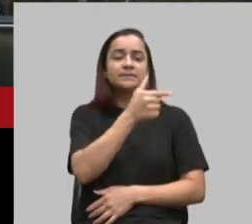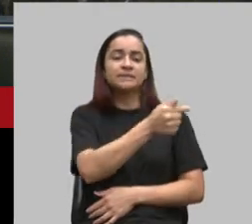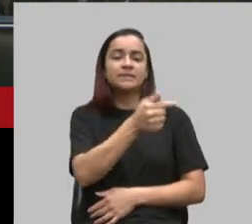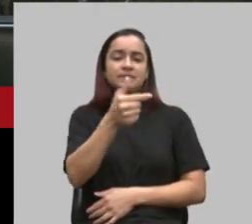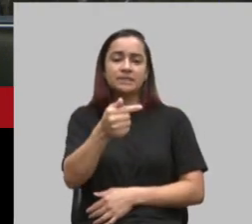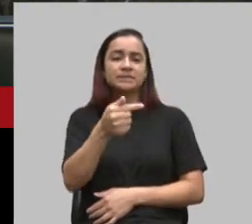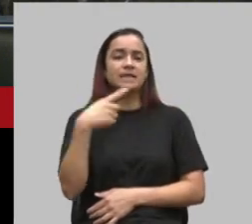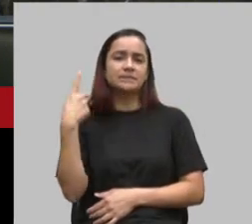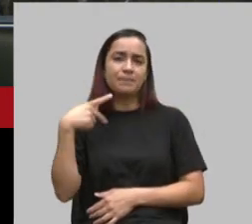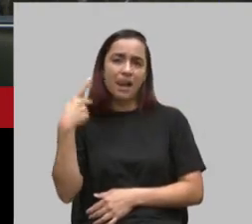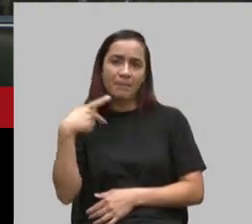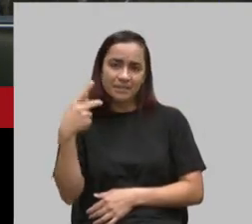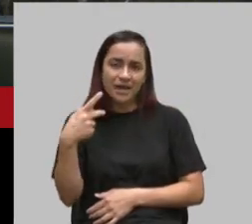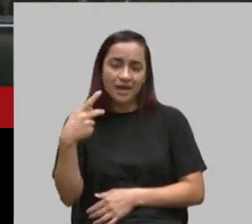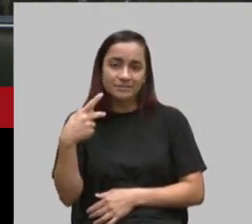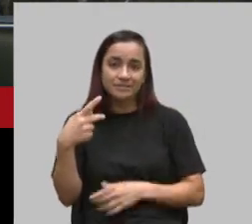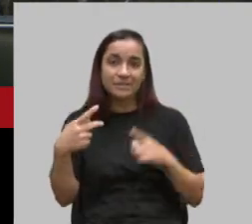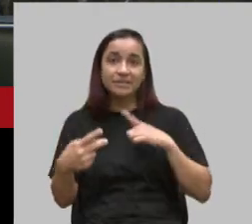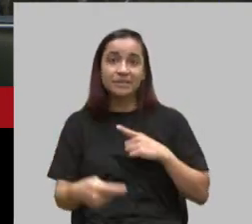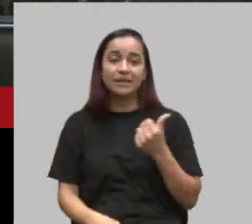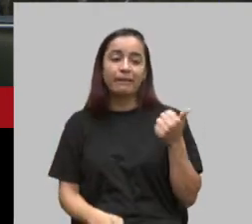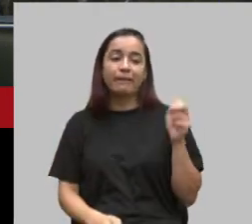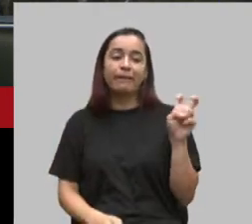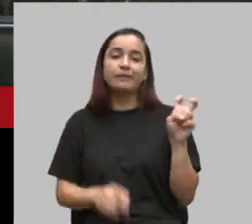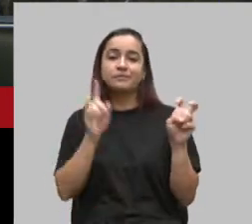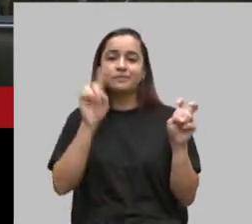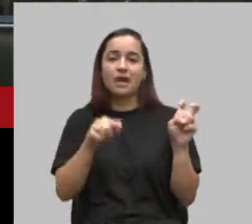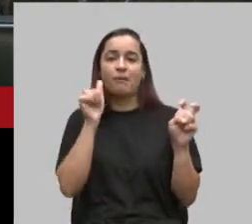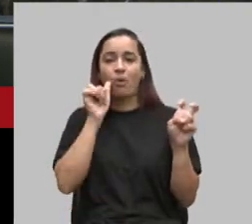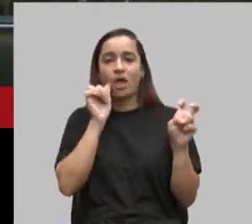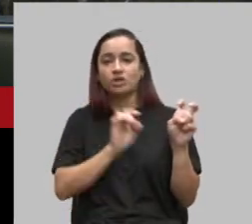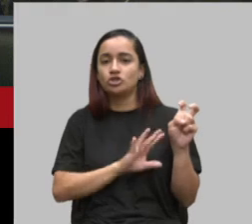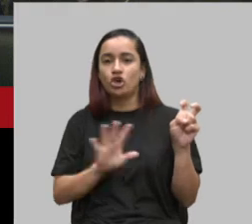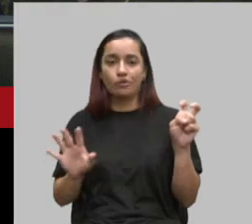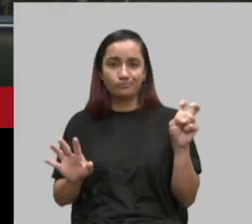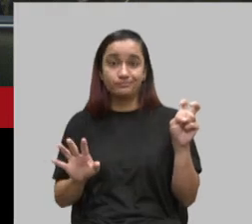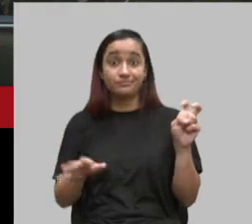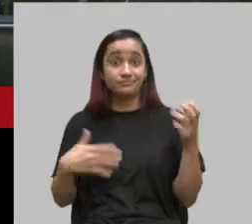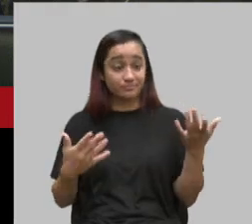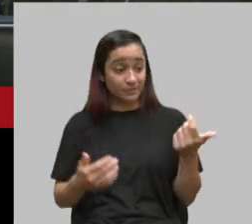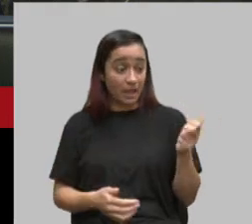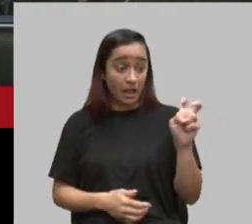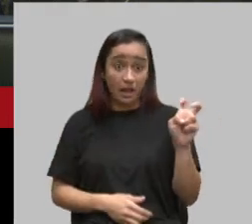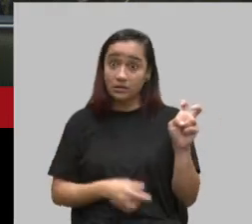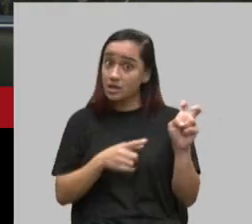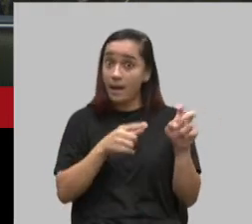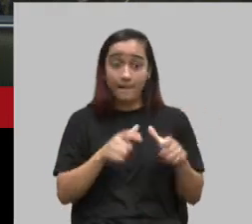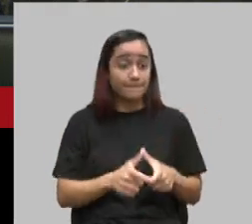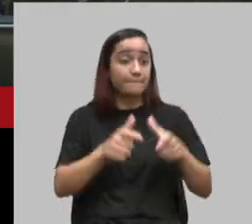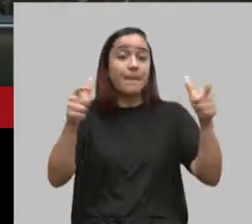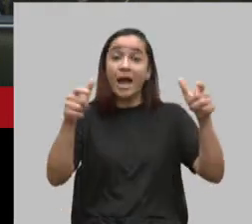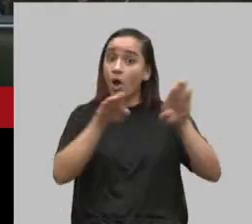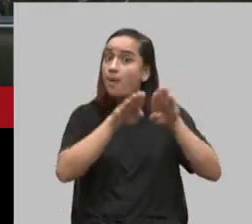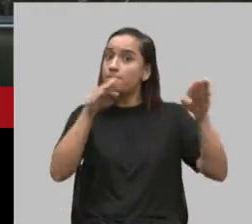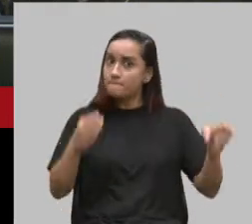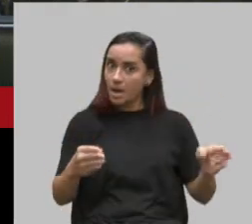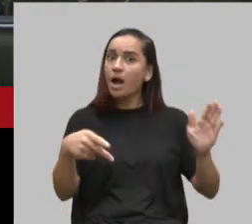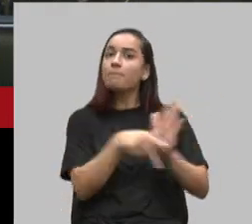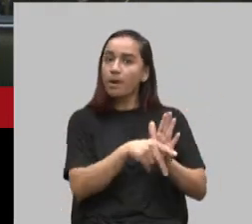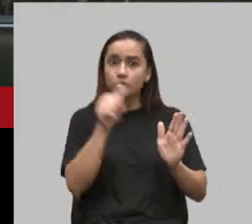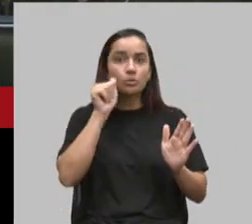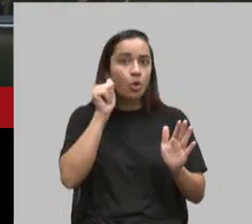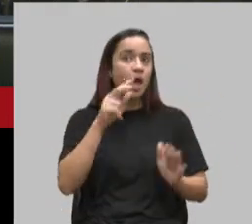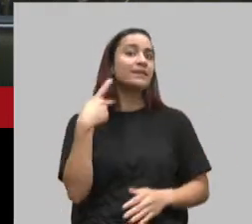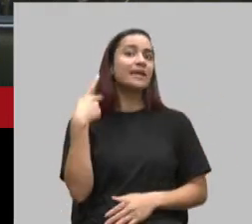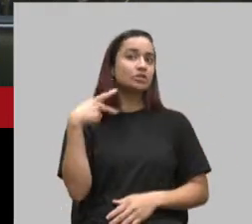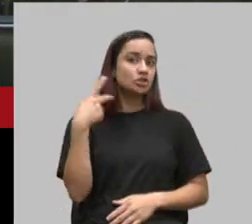nós somos 15 mulheres e somos a maior bancada de mulheres não é não da história da